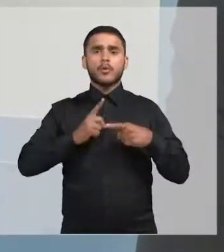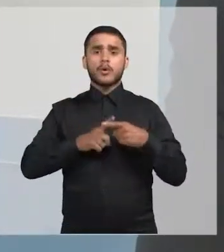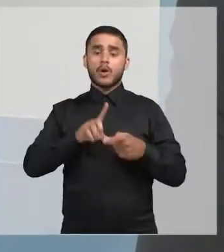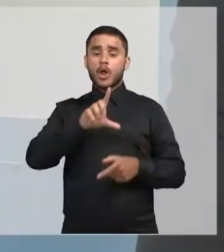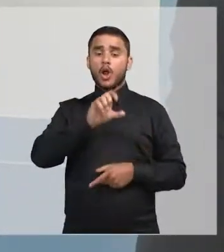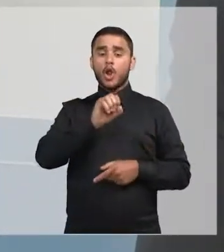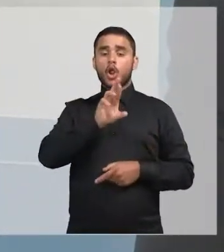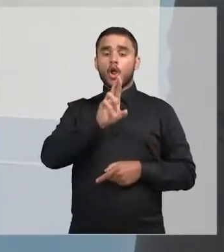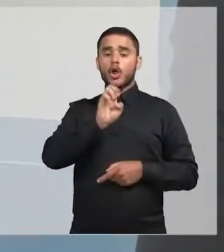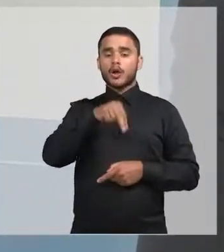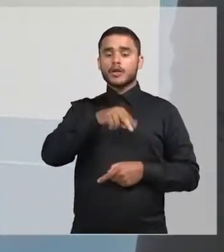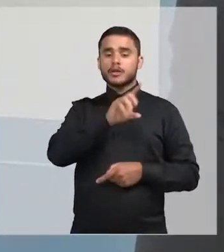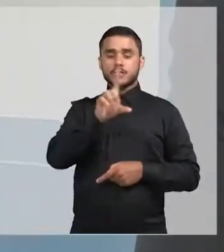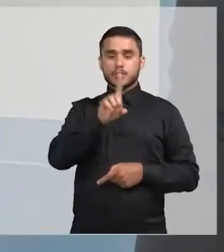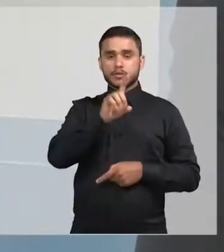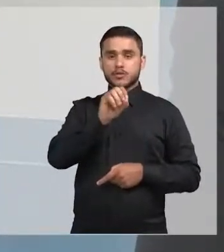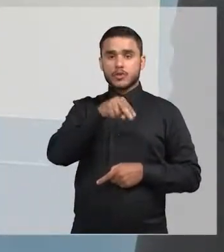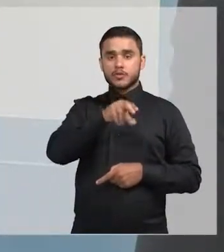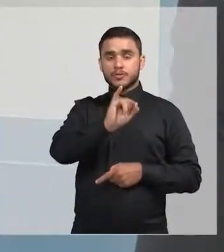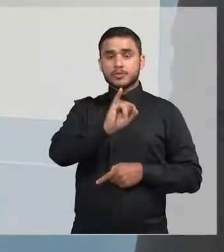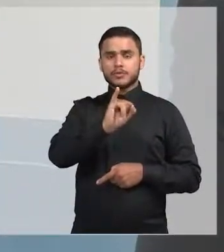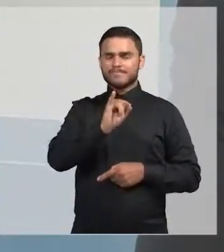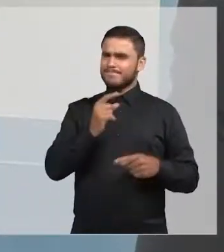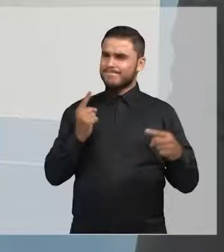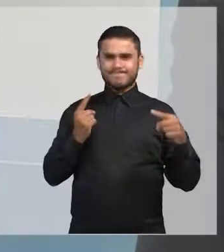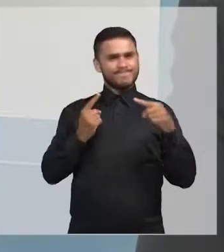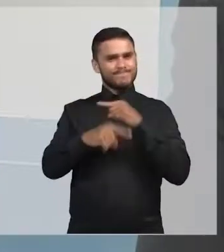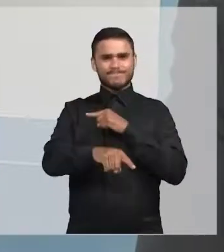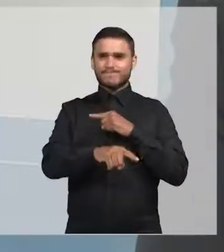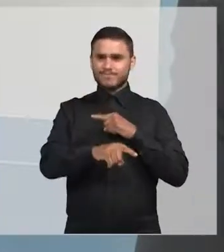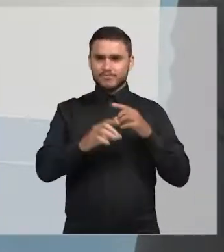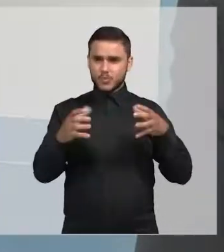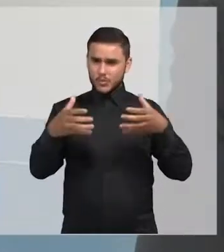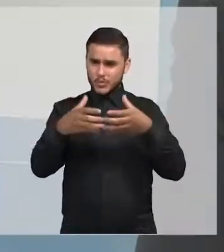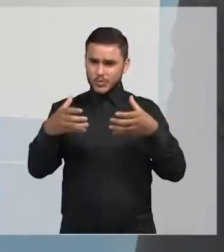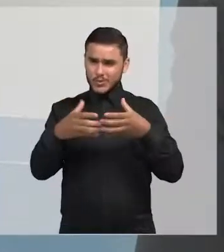Onyx Lorenzoni ele destonava